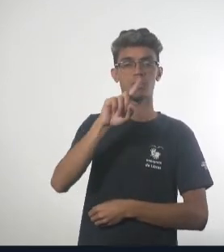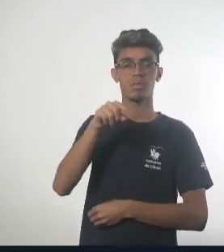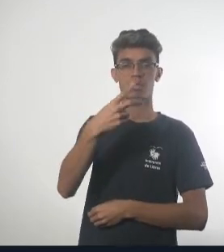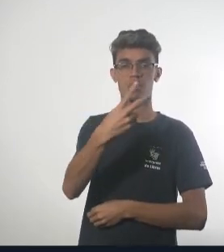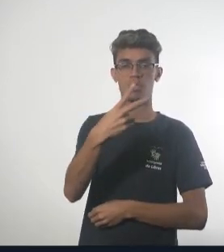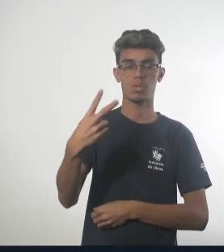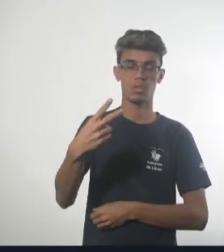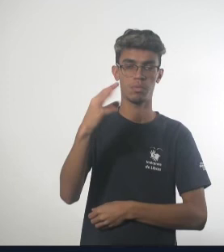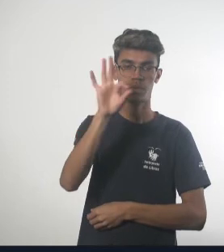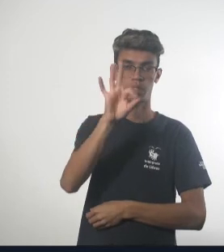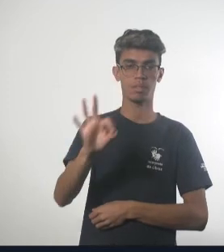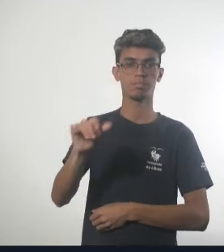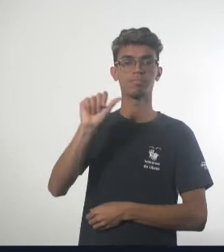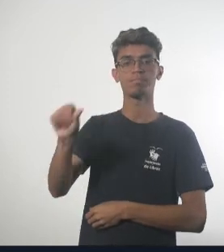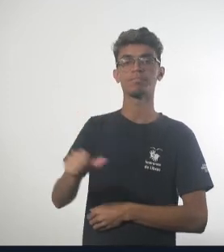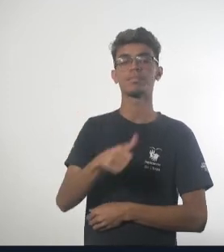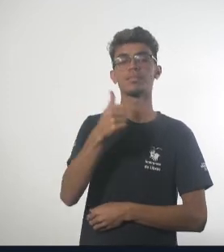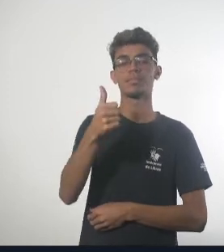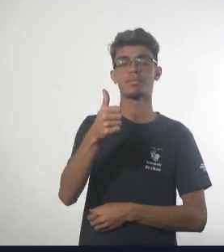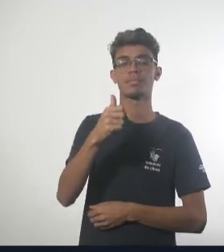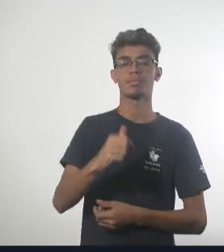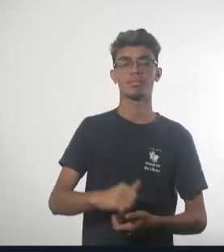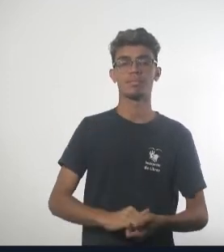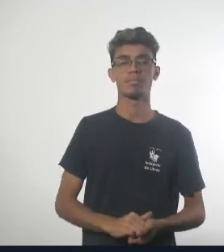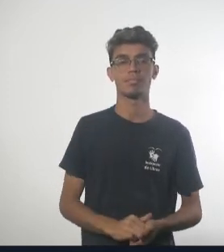14,22% de positividade para os casos triados.